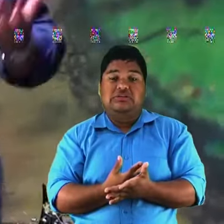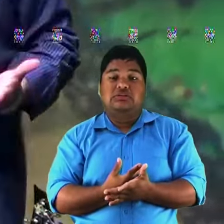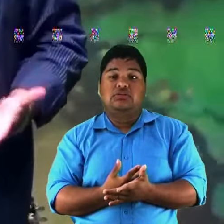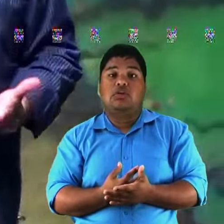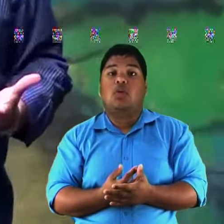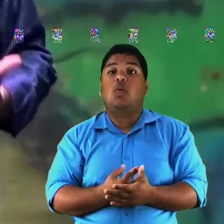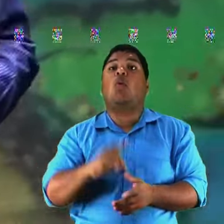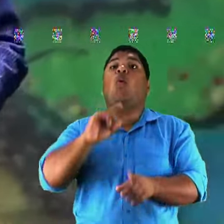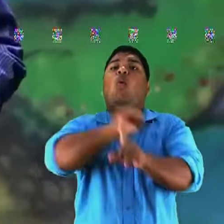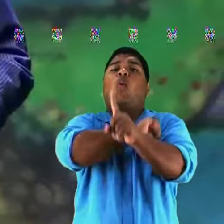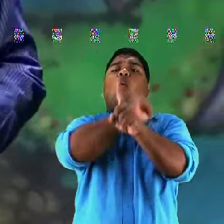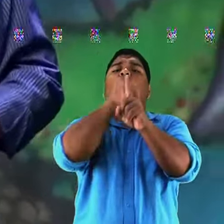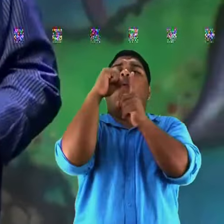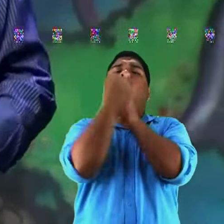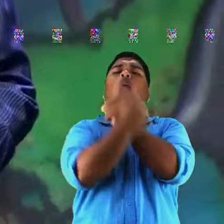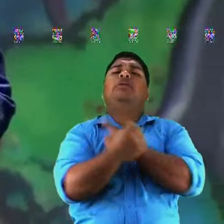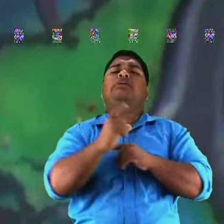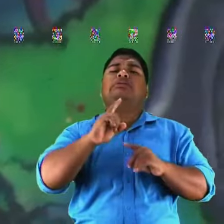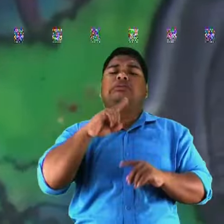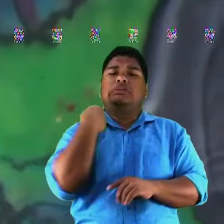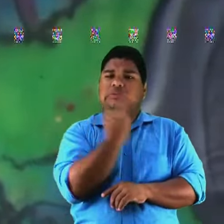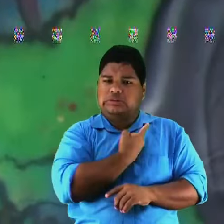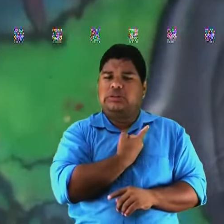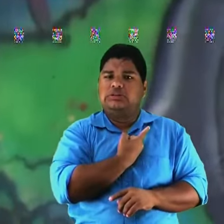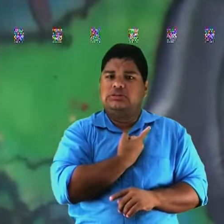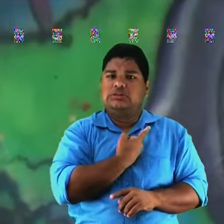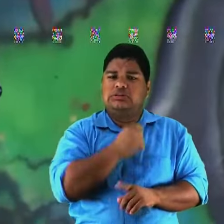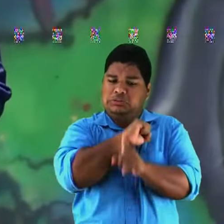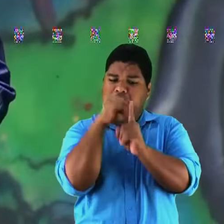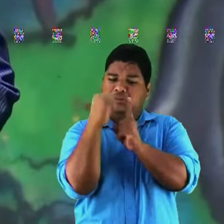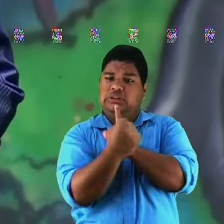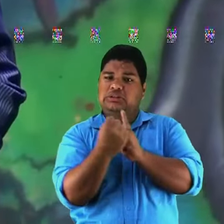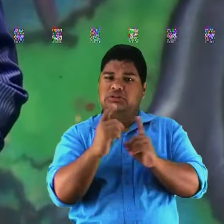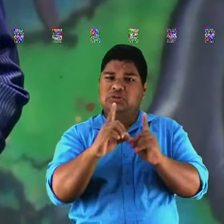é o lema de vida da nossa sociedade?